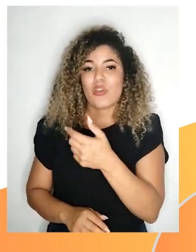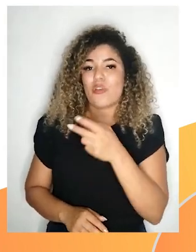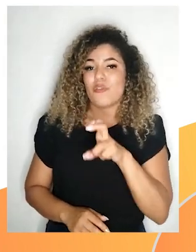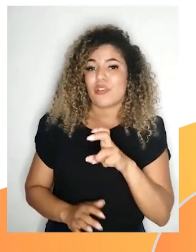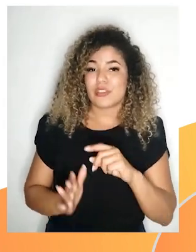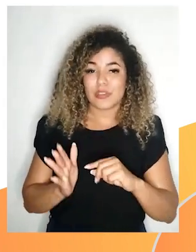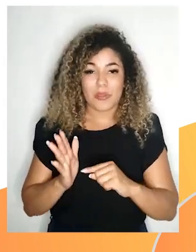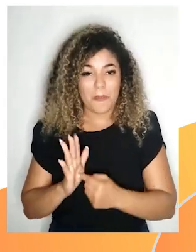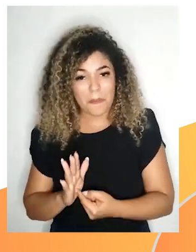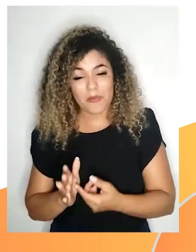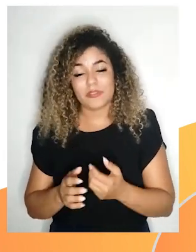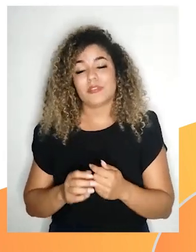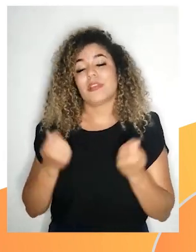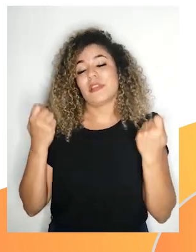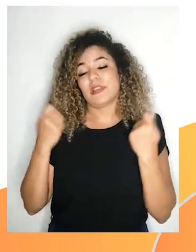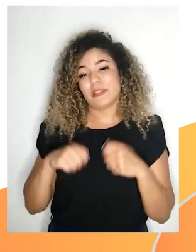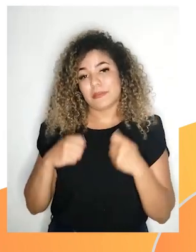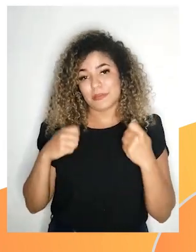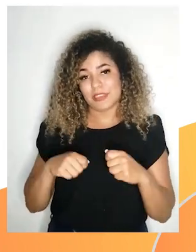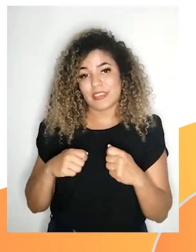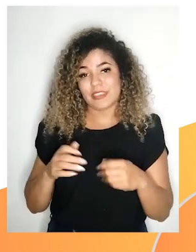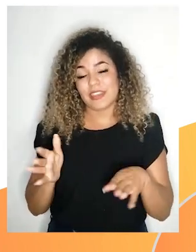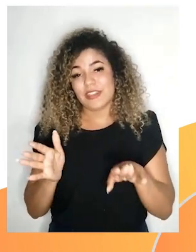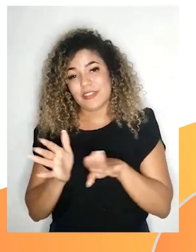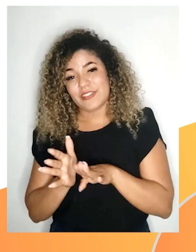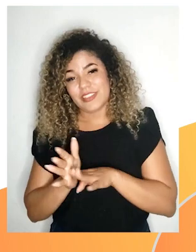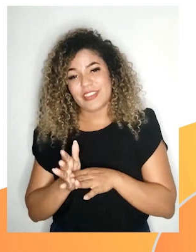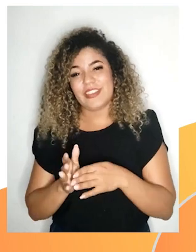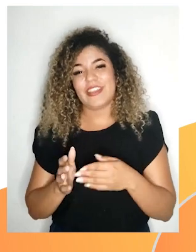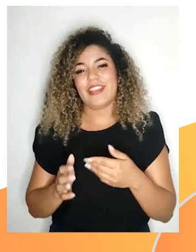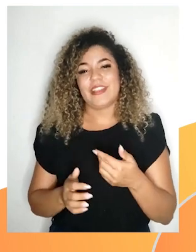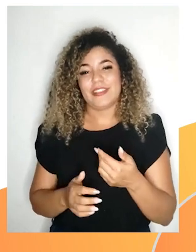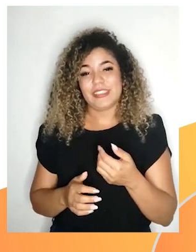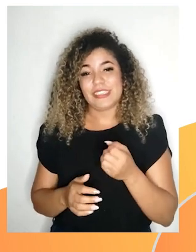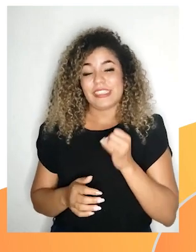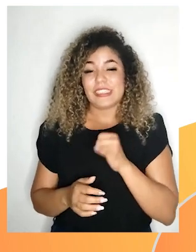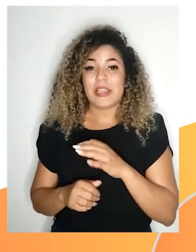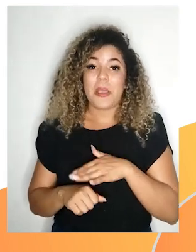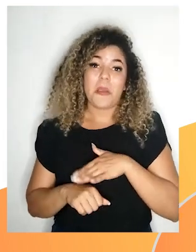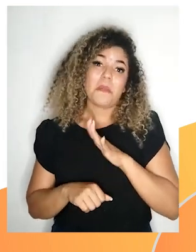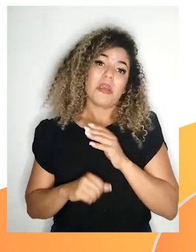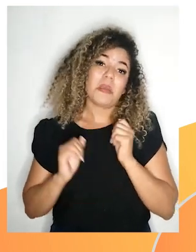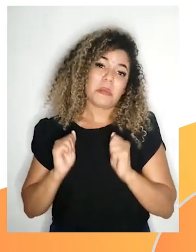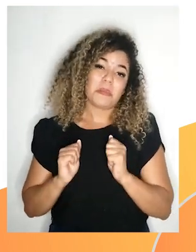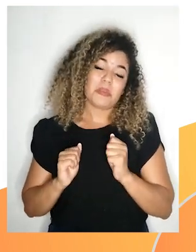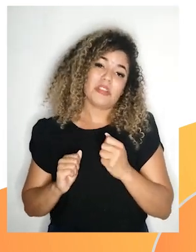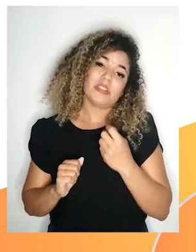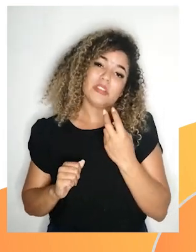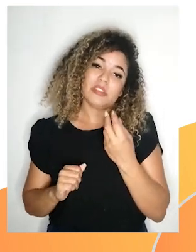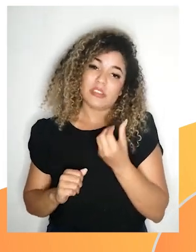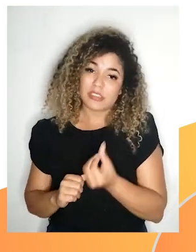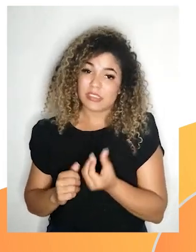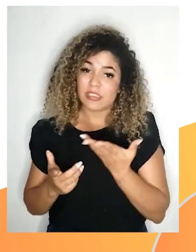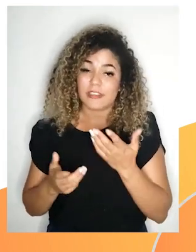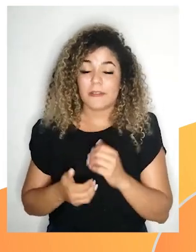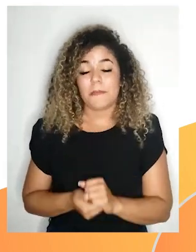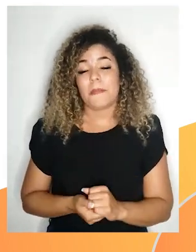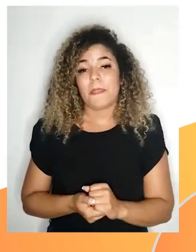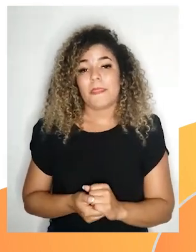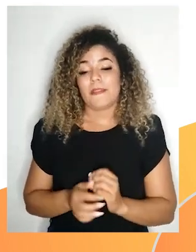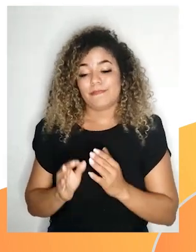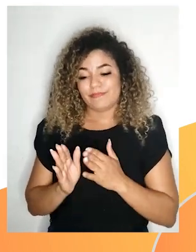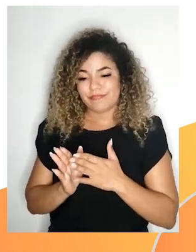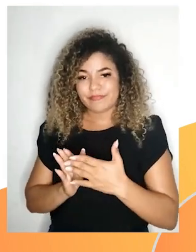pontos necessários, né, para chegar nos 25 pontos, se o máximo que ele pode jogar depois é 6. E aí a